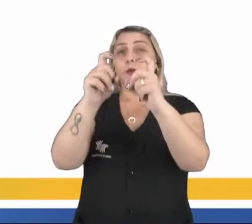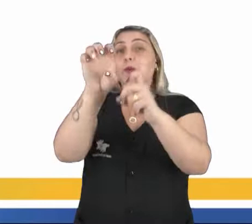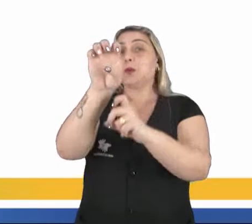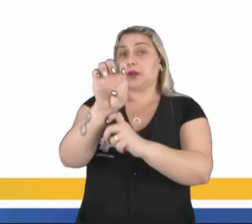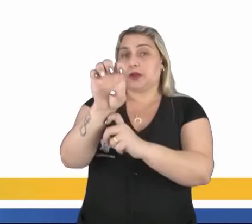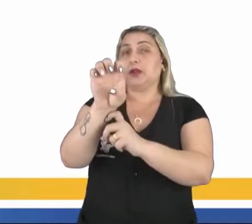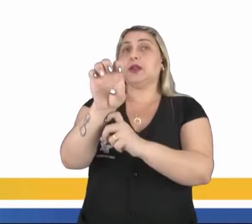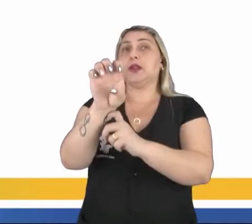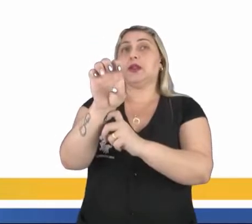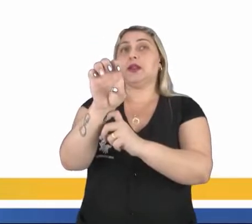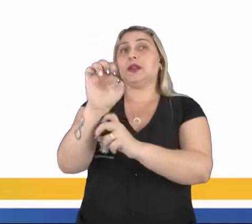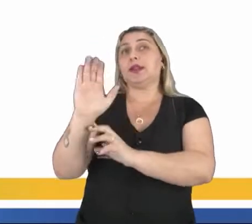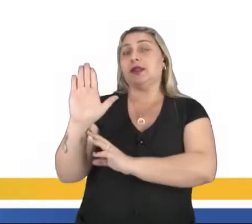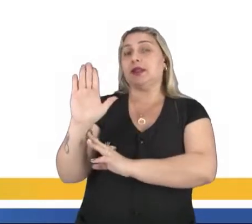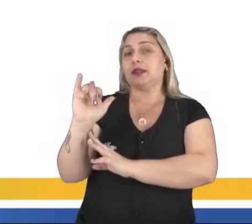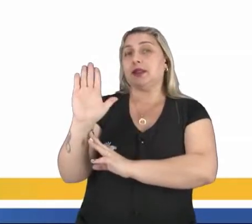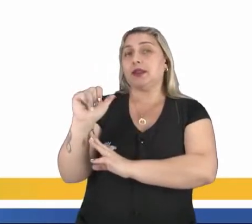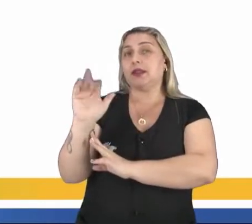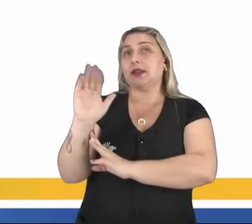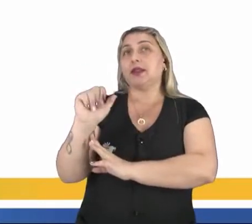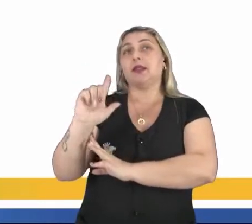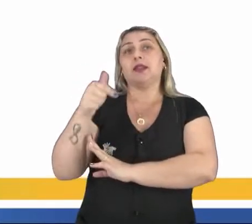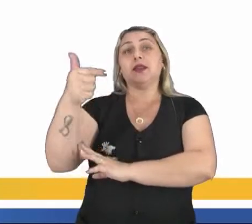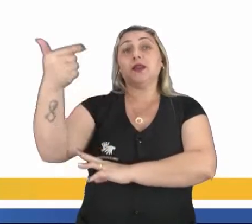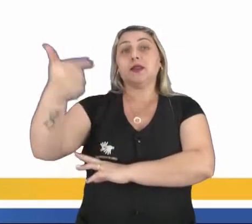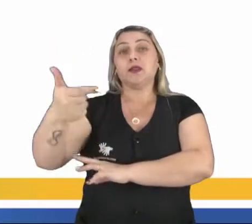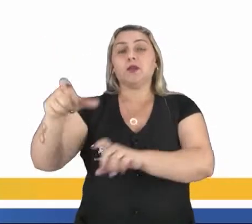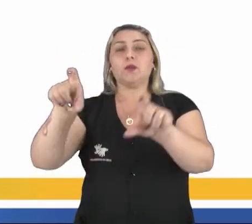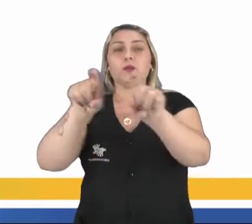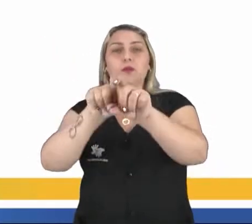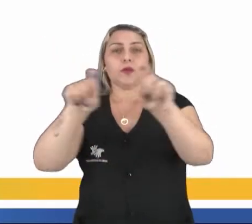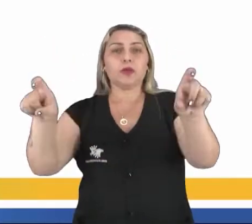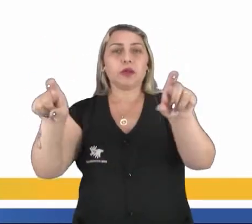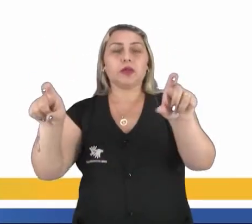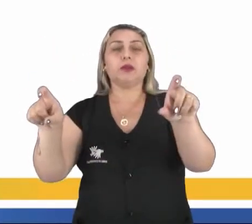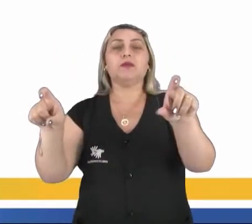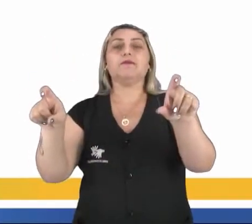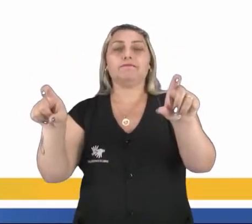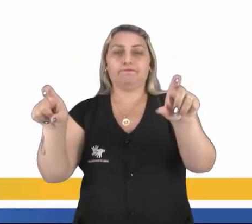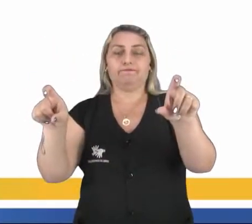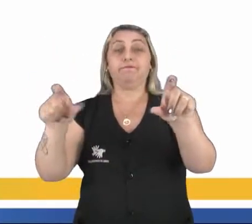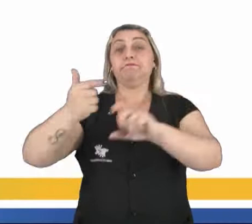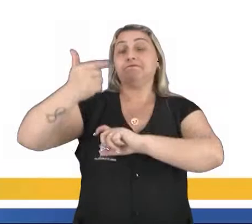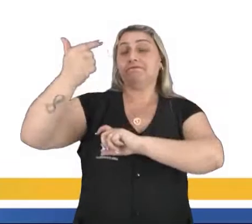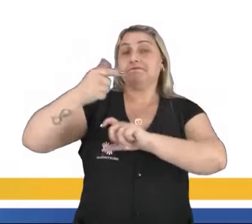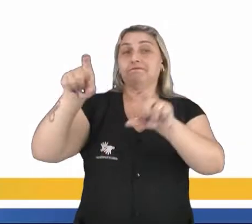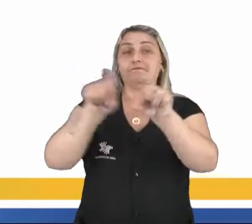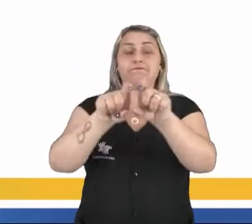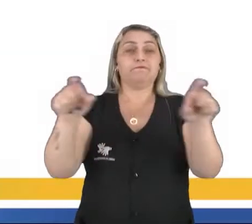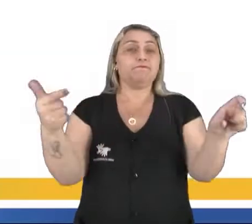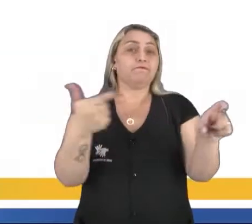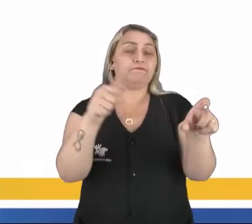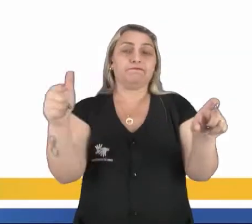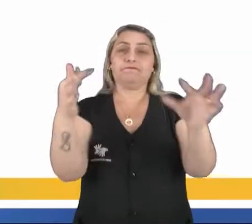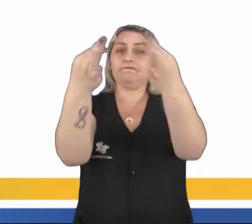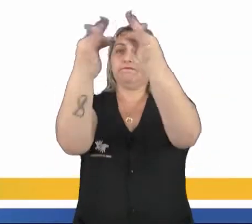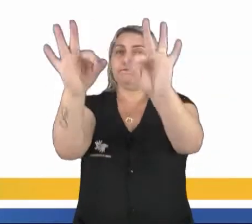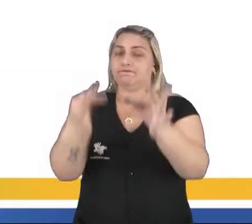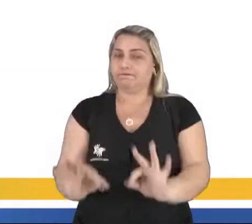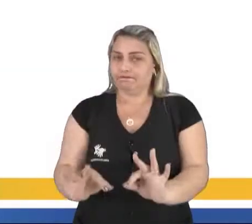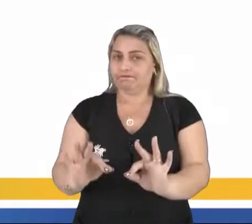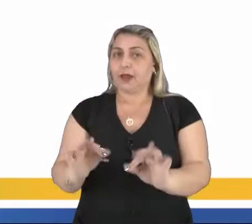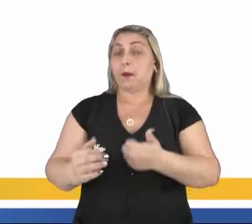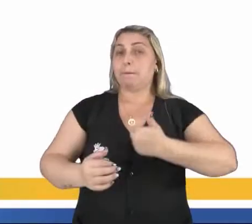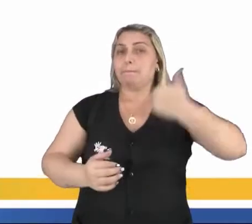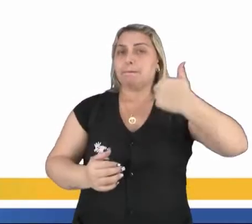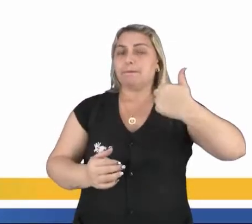né? Despediu-se em seguida a segunda oração. Não exerce aí uma função, essa segunda oração não exerce uma função sintática em